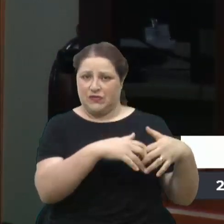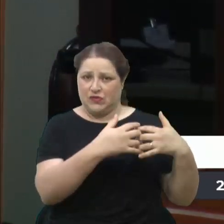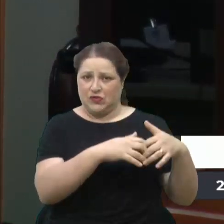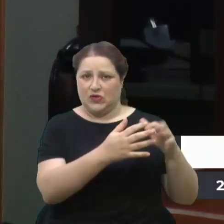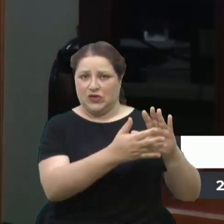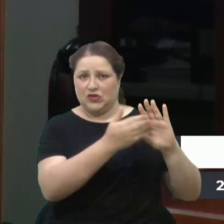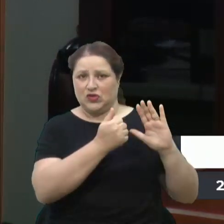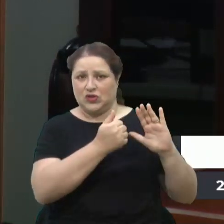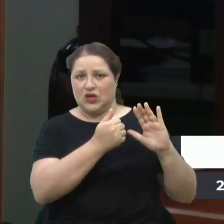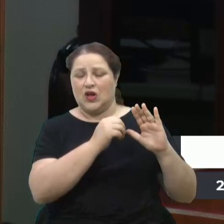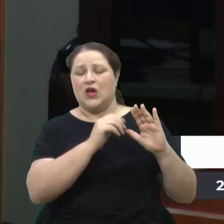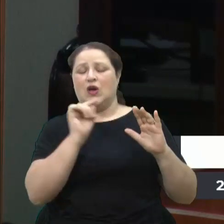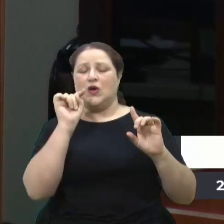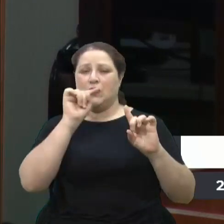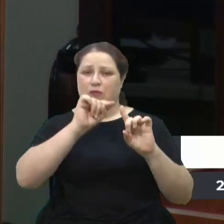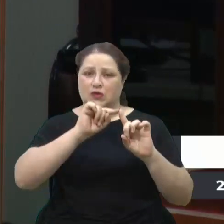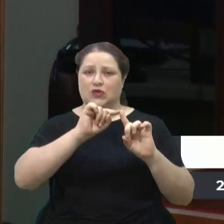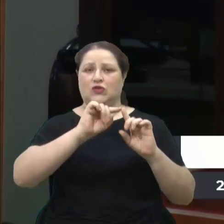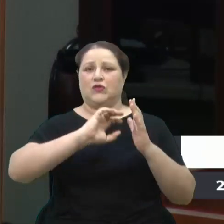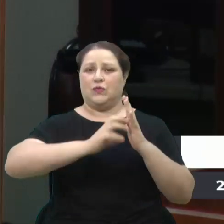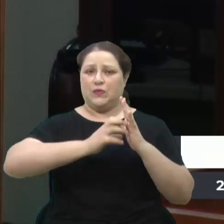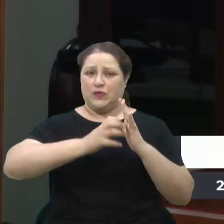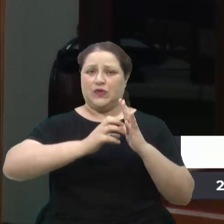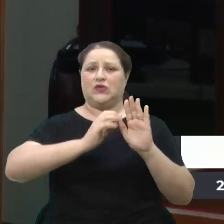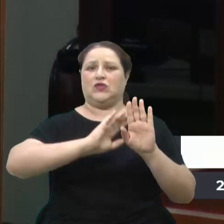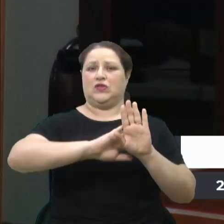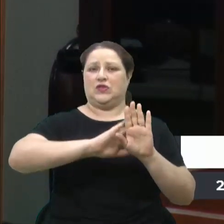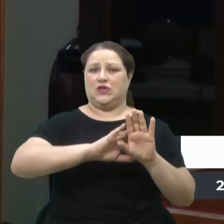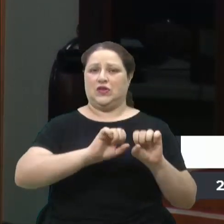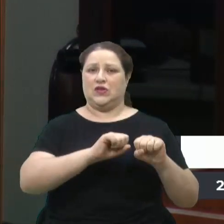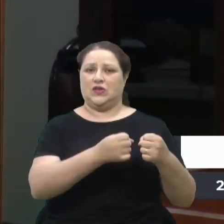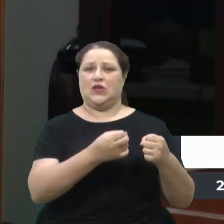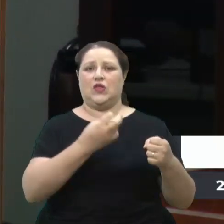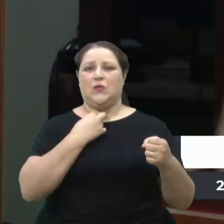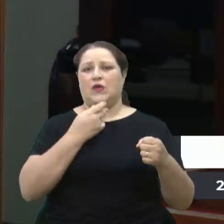uma ideologia política? Então, eu não posso dizer mais